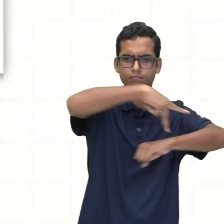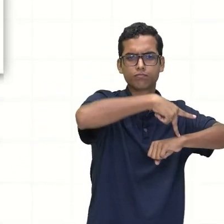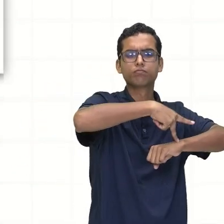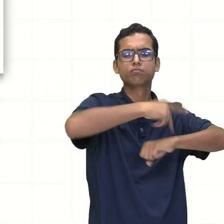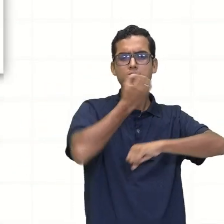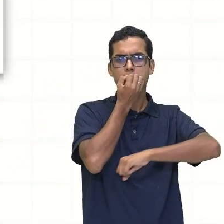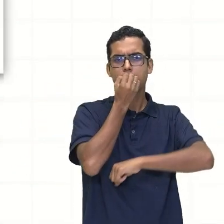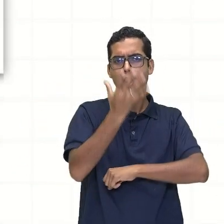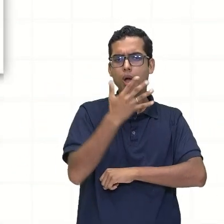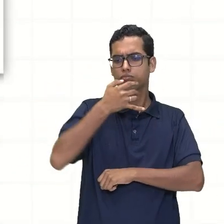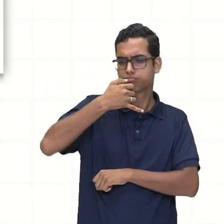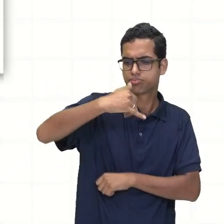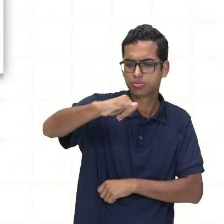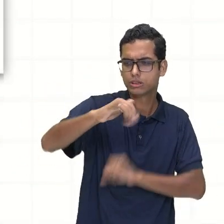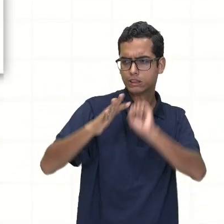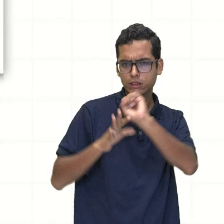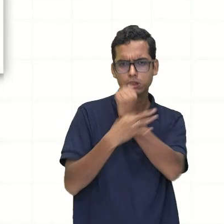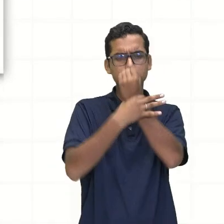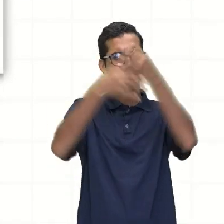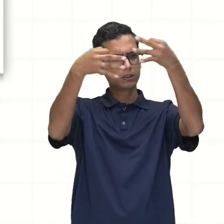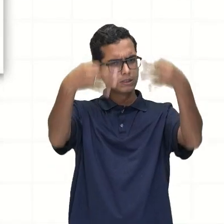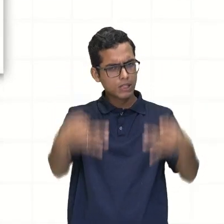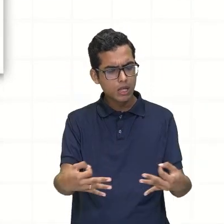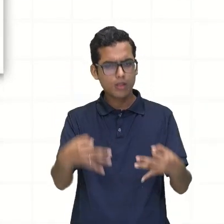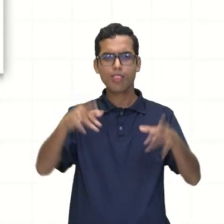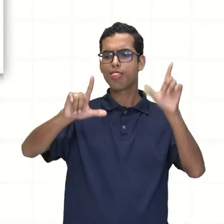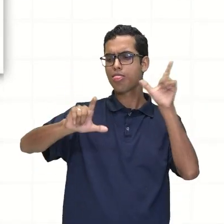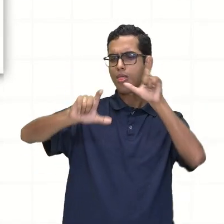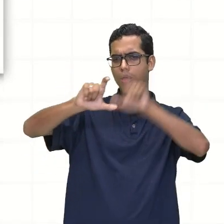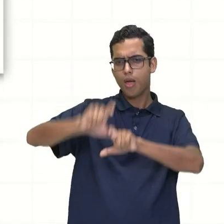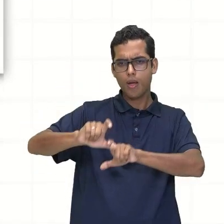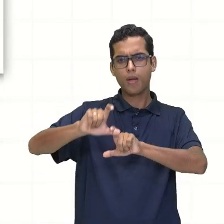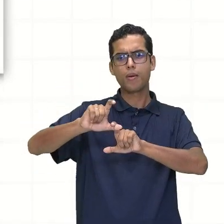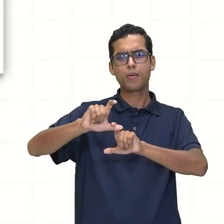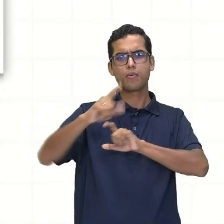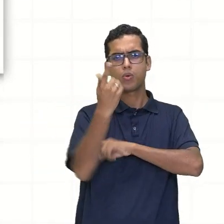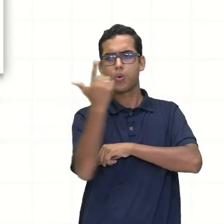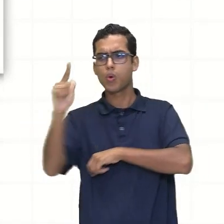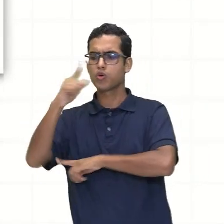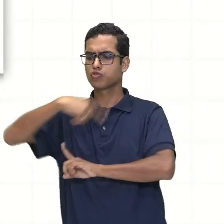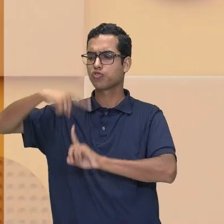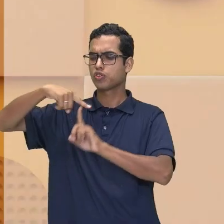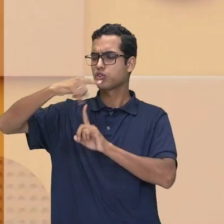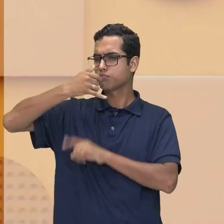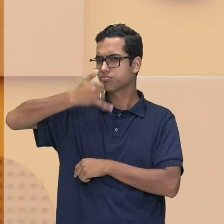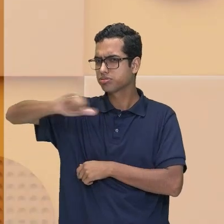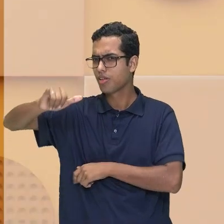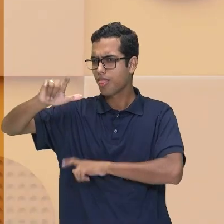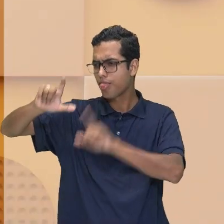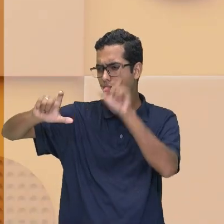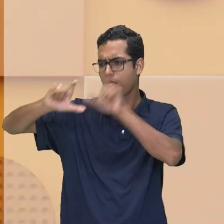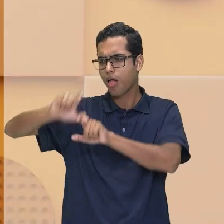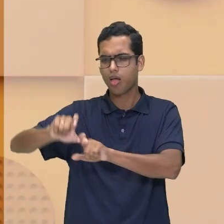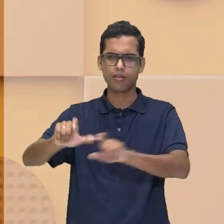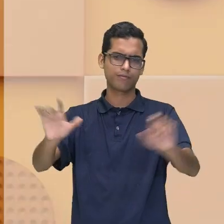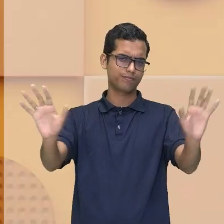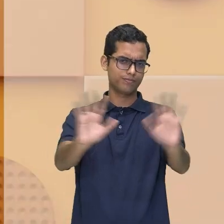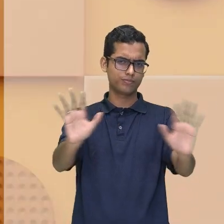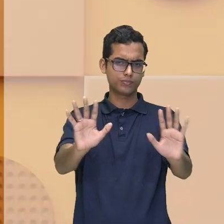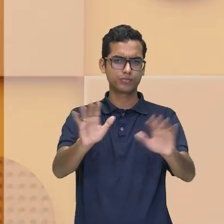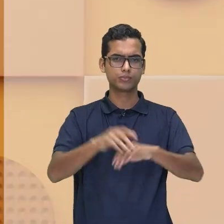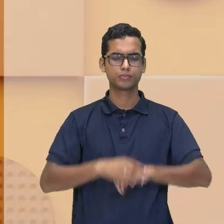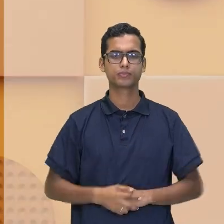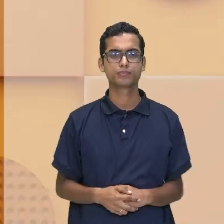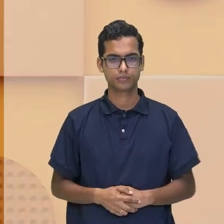segurança energética, ou seja, você não vai depender de uma outra fonte de energia em que você vai